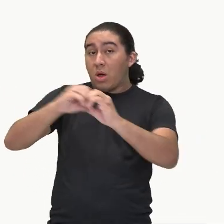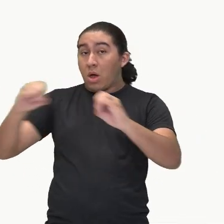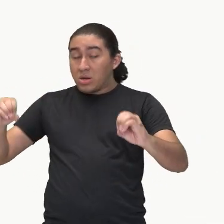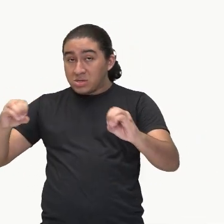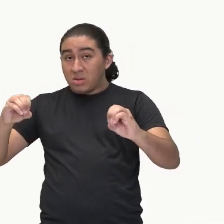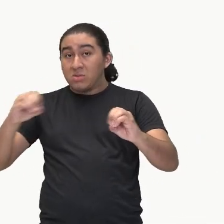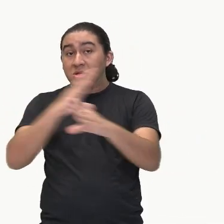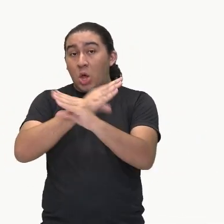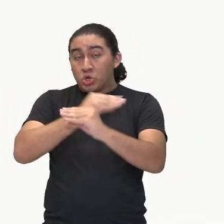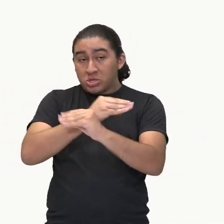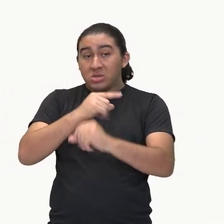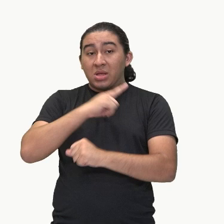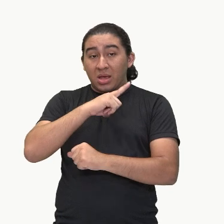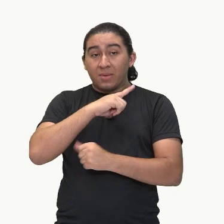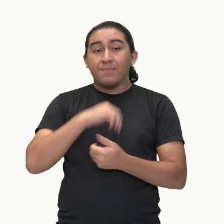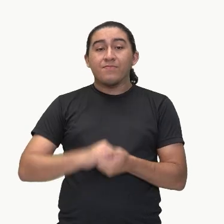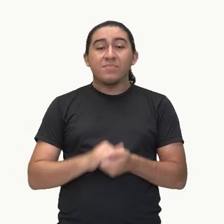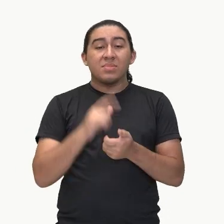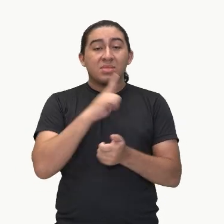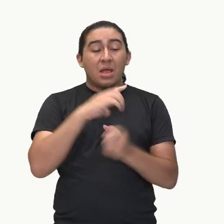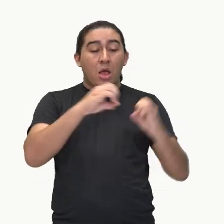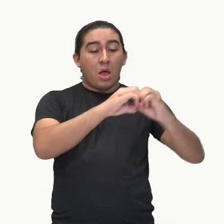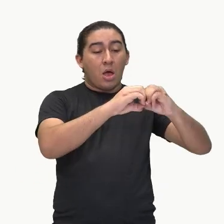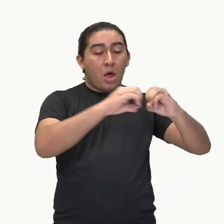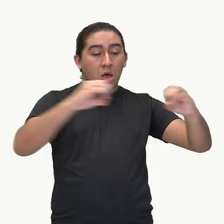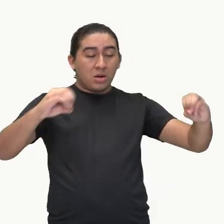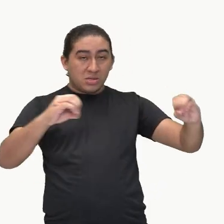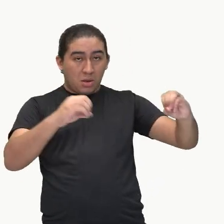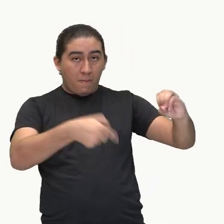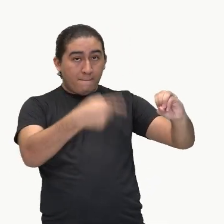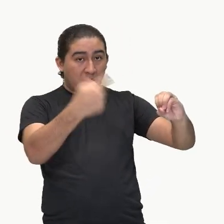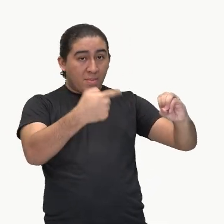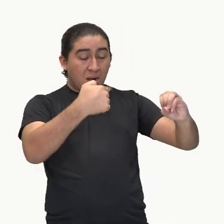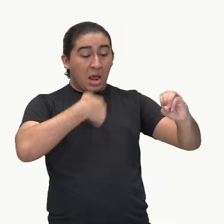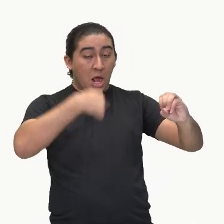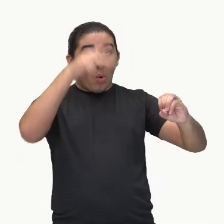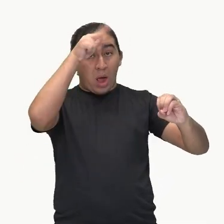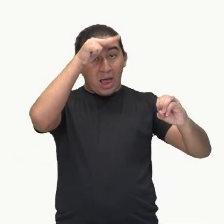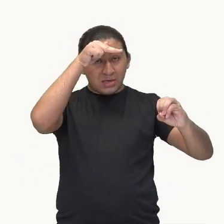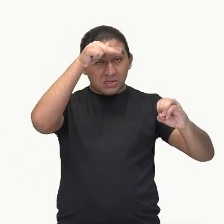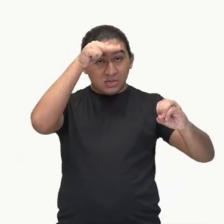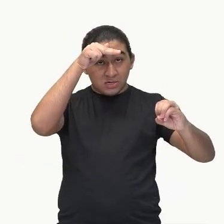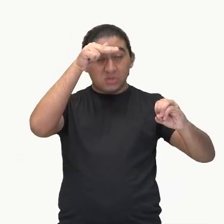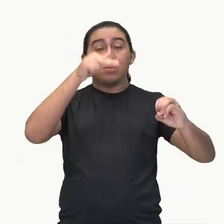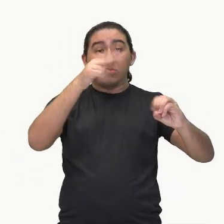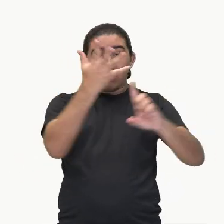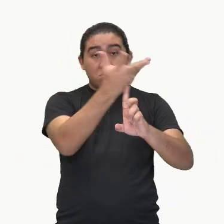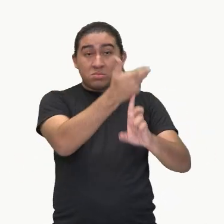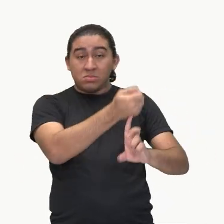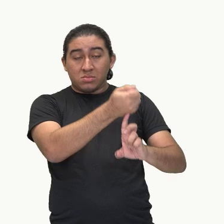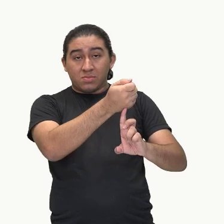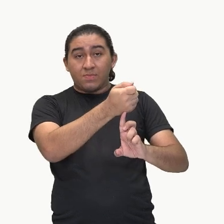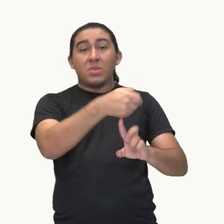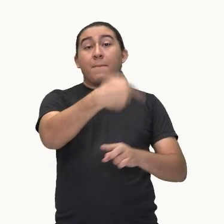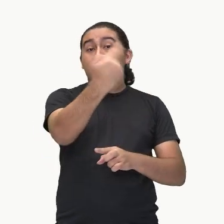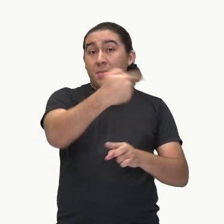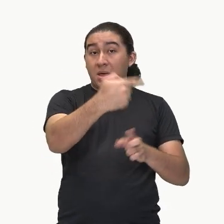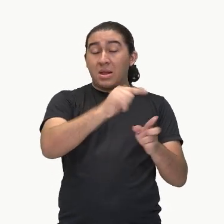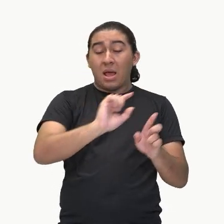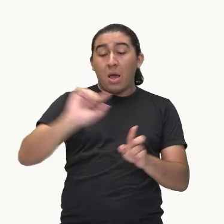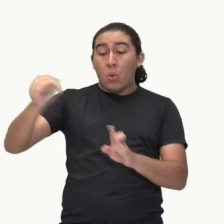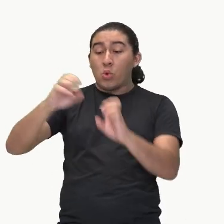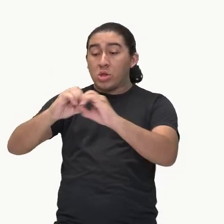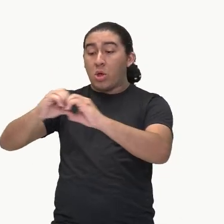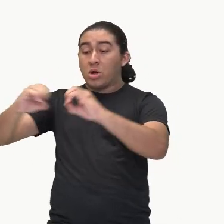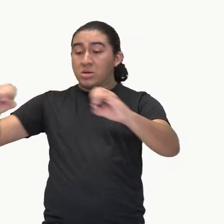sou uma artista dadaísta, primeira oração. E aí eu tenho uma segunda oração, ou